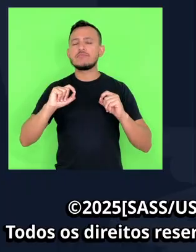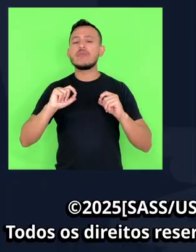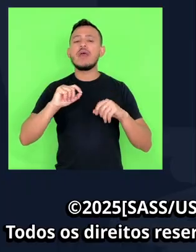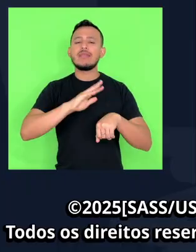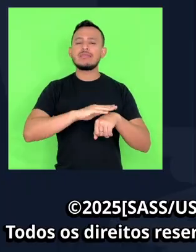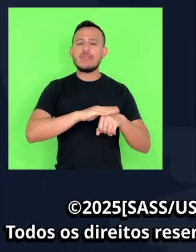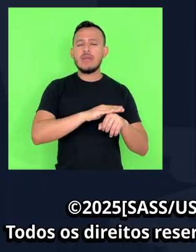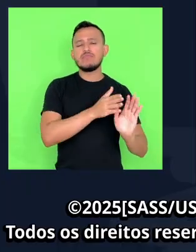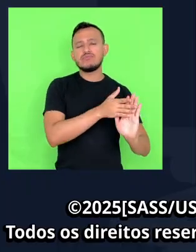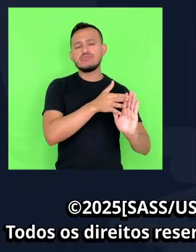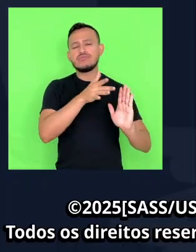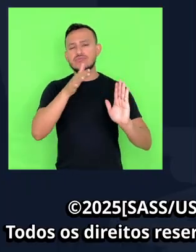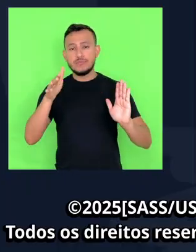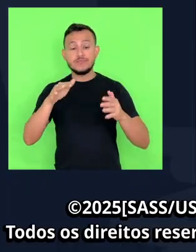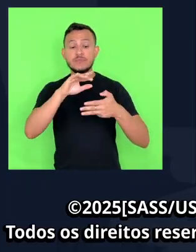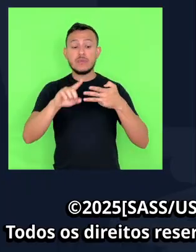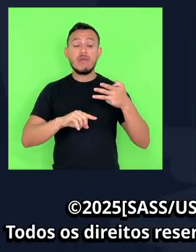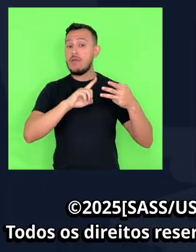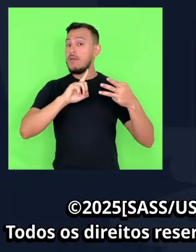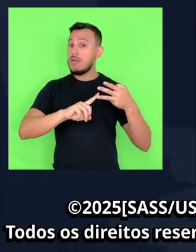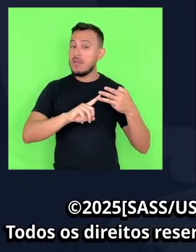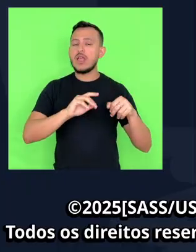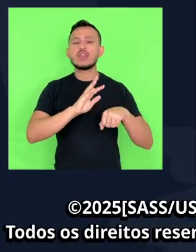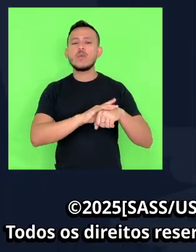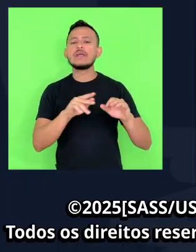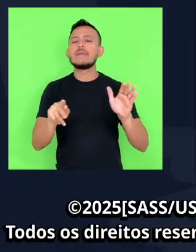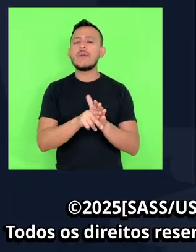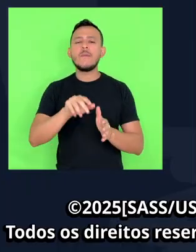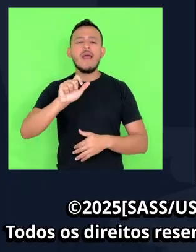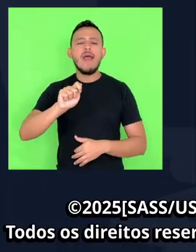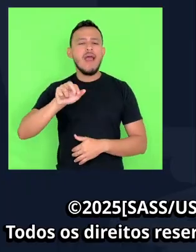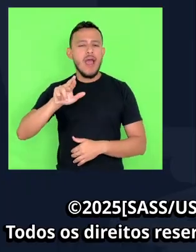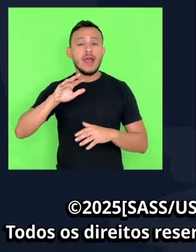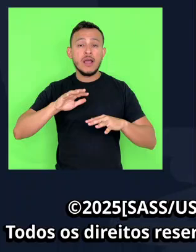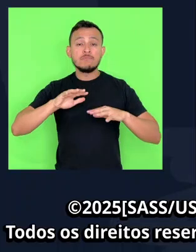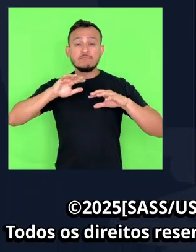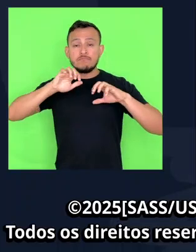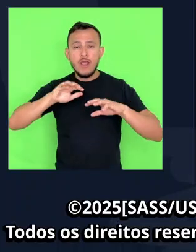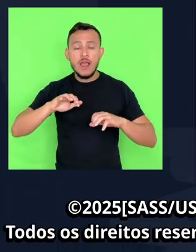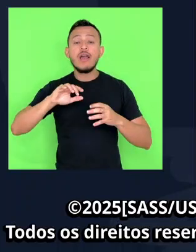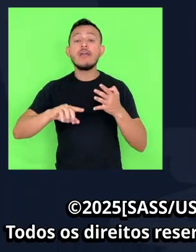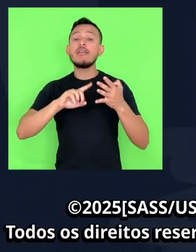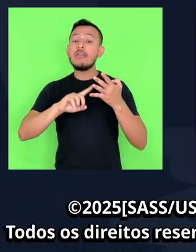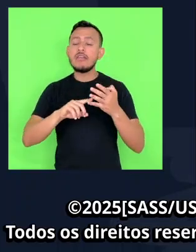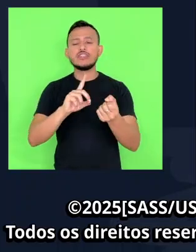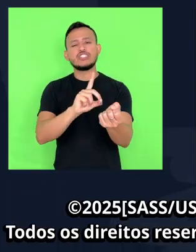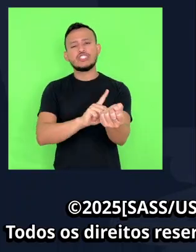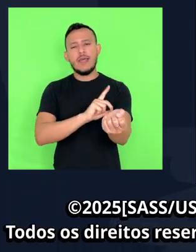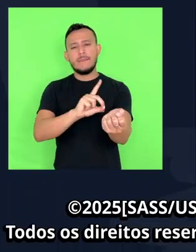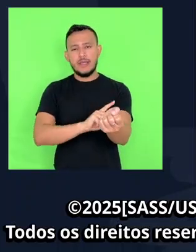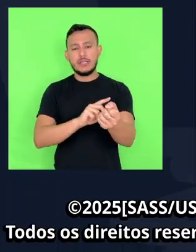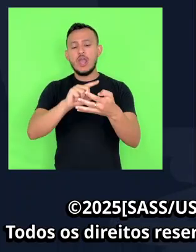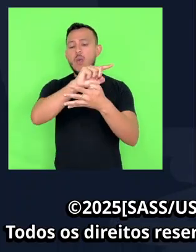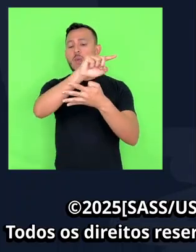estável ao longo do tempo, seguido das doenças respiratórias e do diabetes. Então, esses